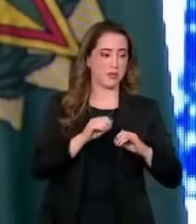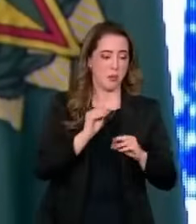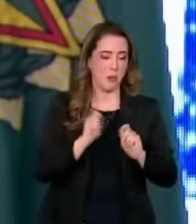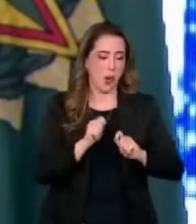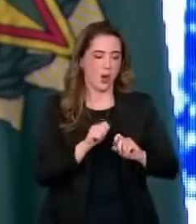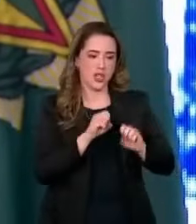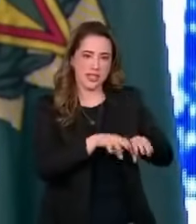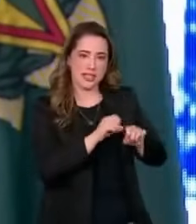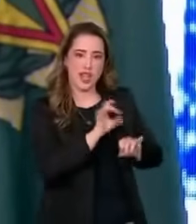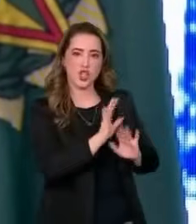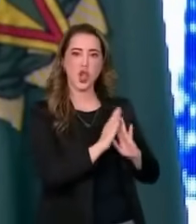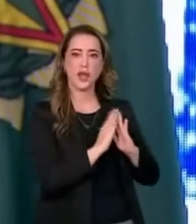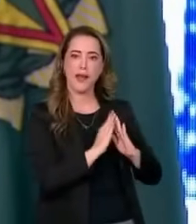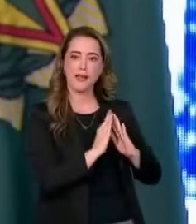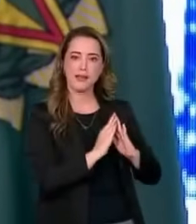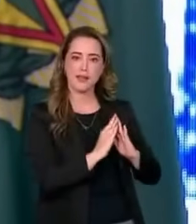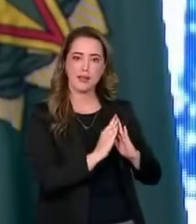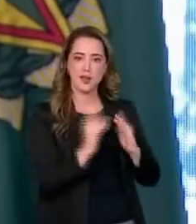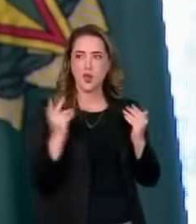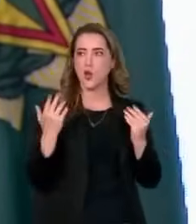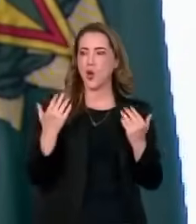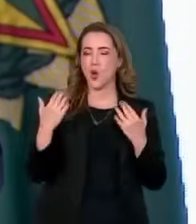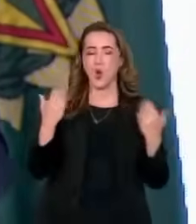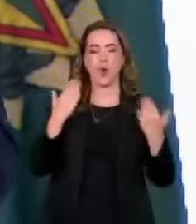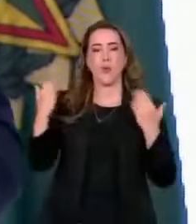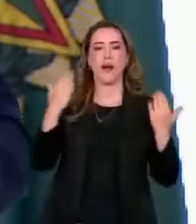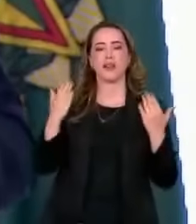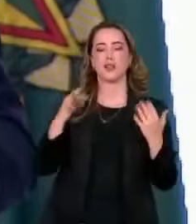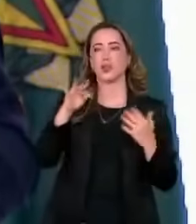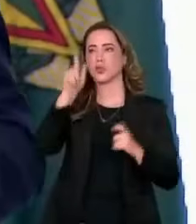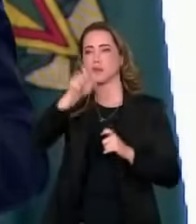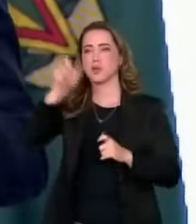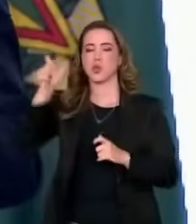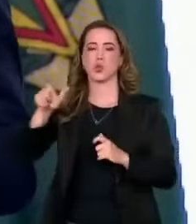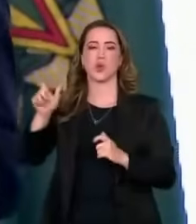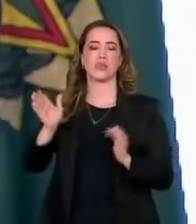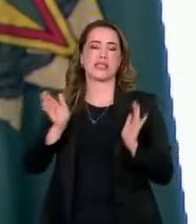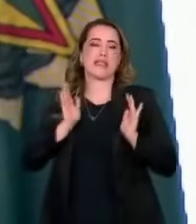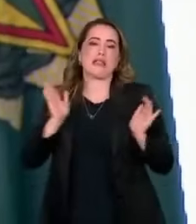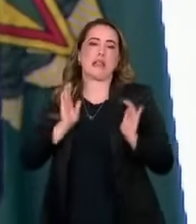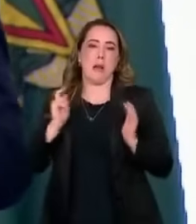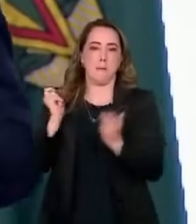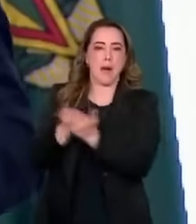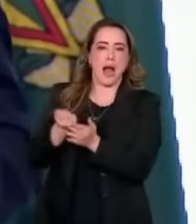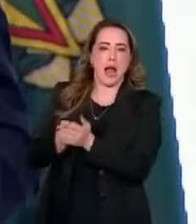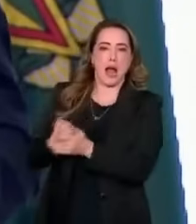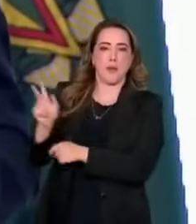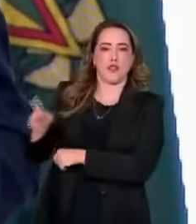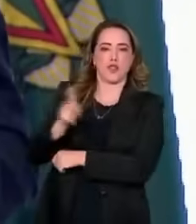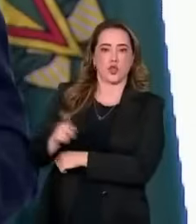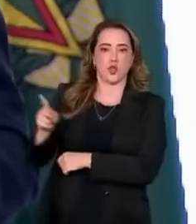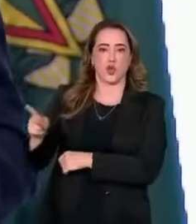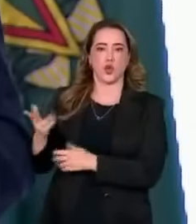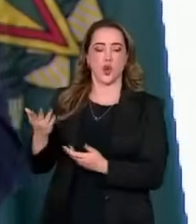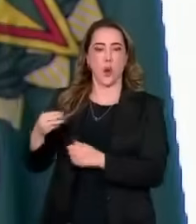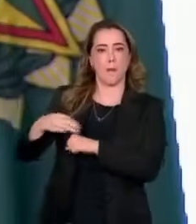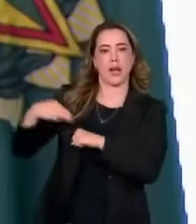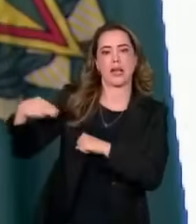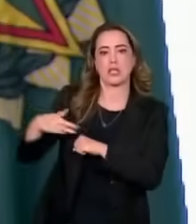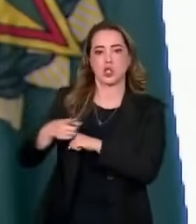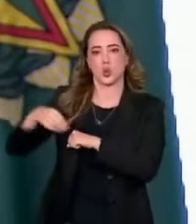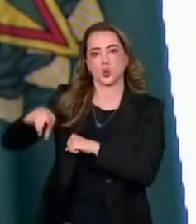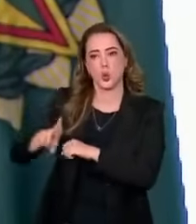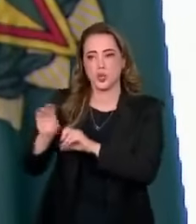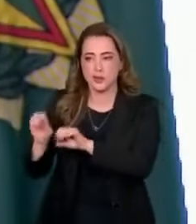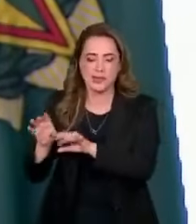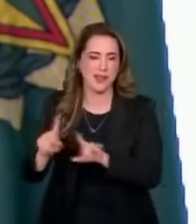Como se todo mundo fosse rico para pagar os bons mestres e doutores para dar aula. Como se o Estado